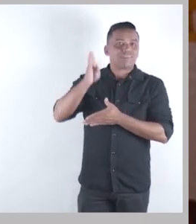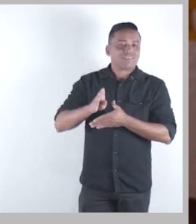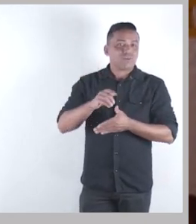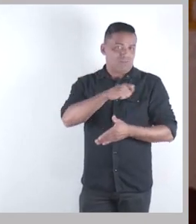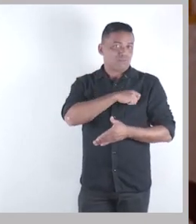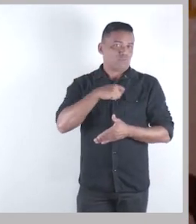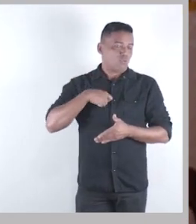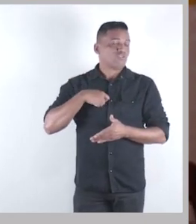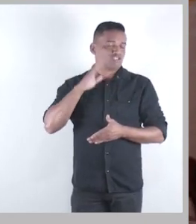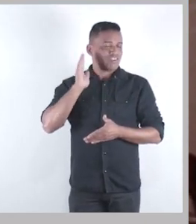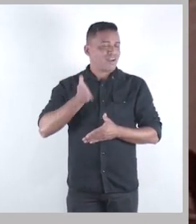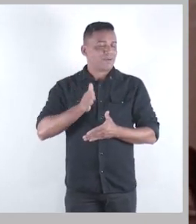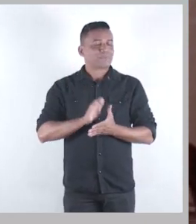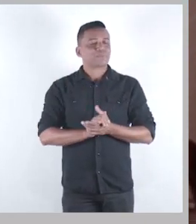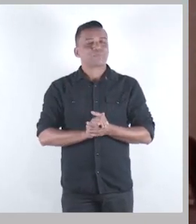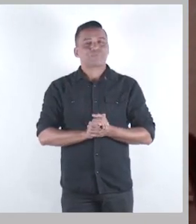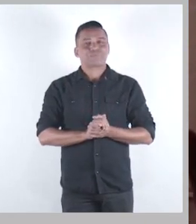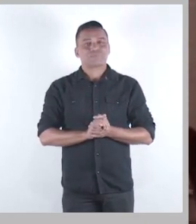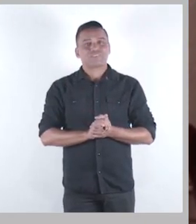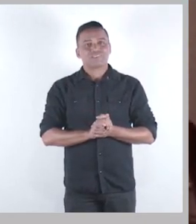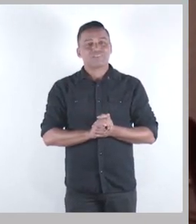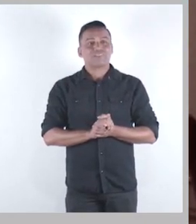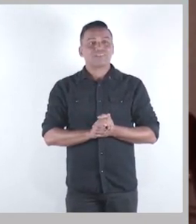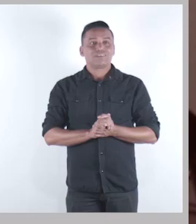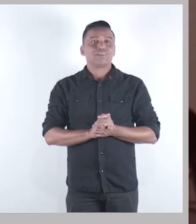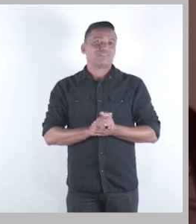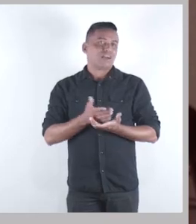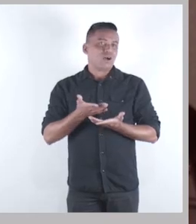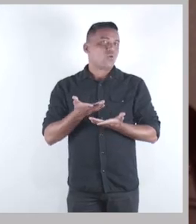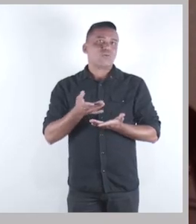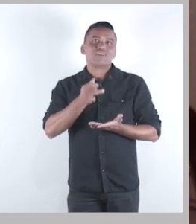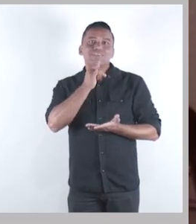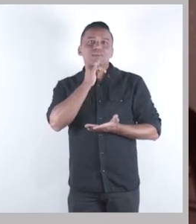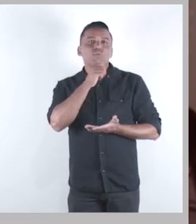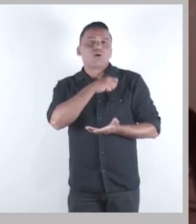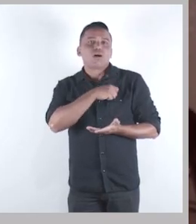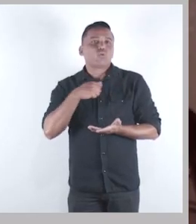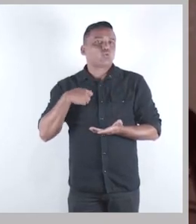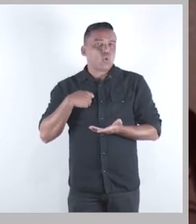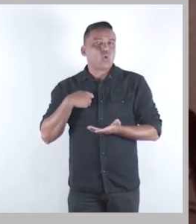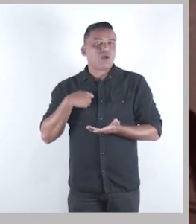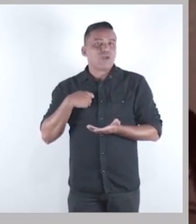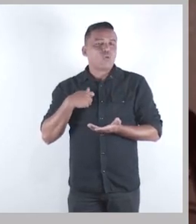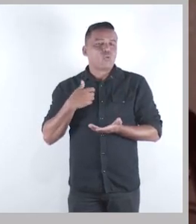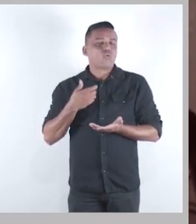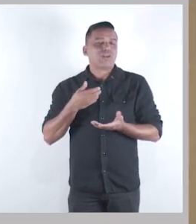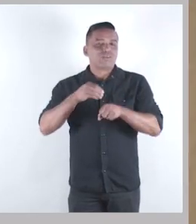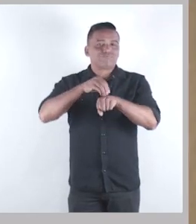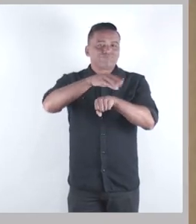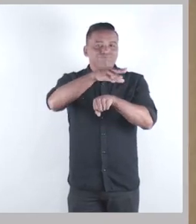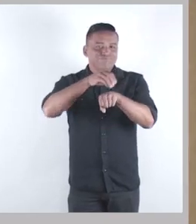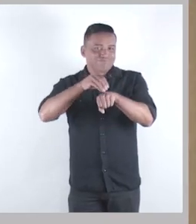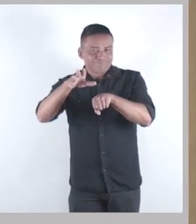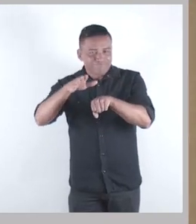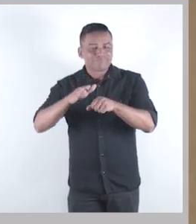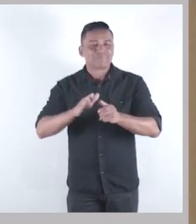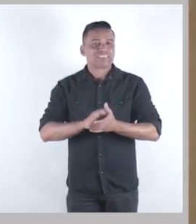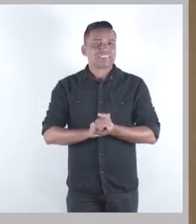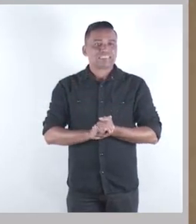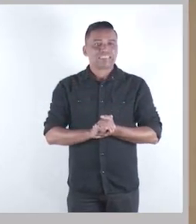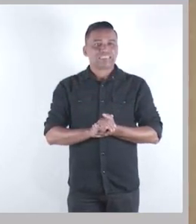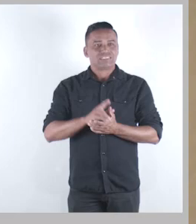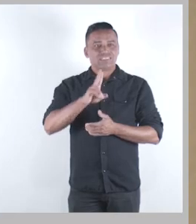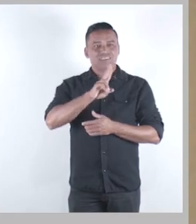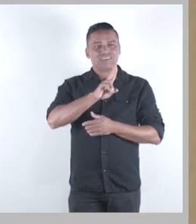ser publicados. Mas é um autor, eu fiz questão de trazê-lo aqui para partilhar. Não sei se vai sair